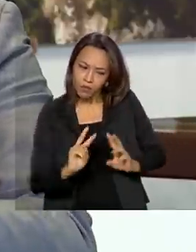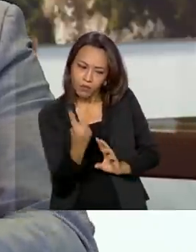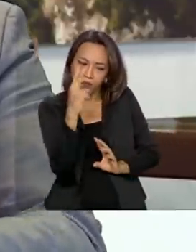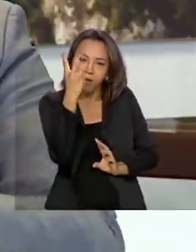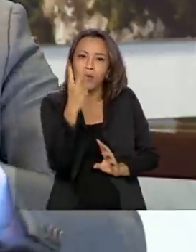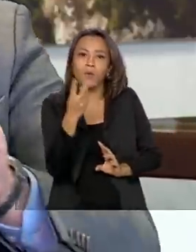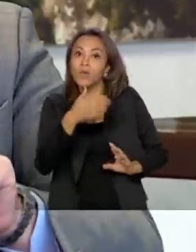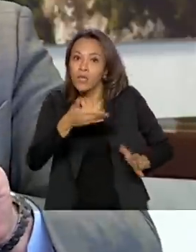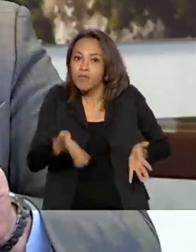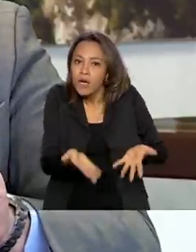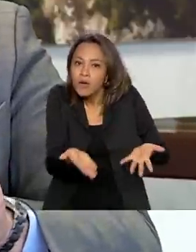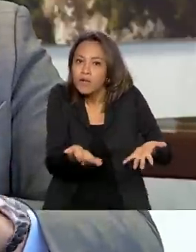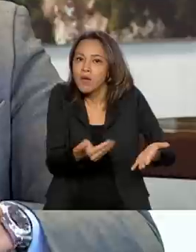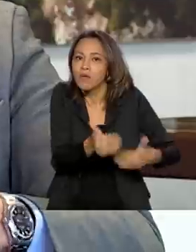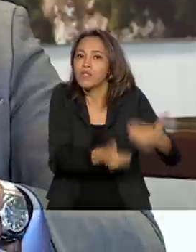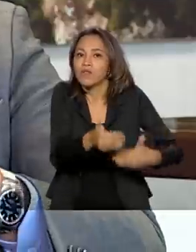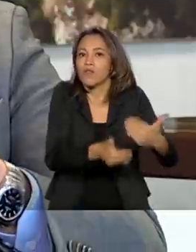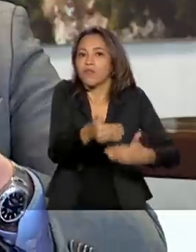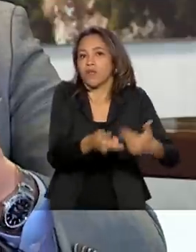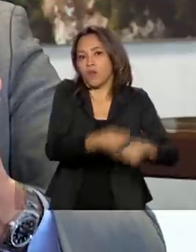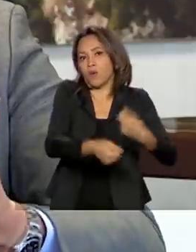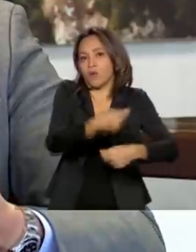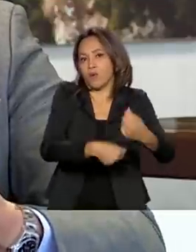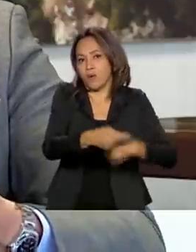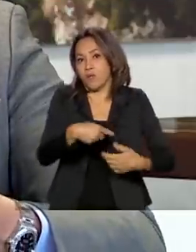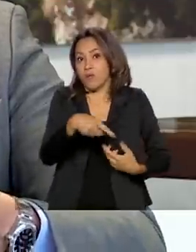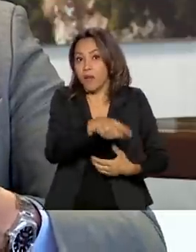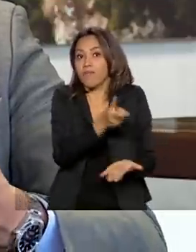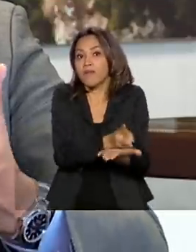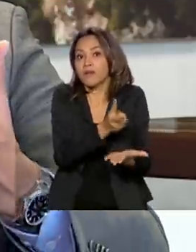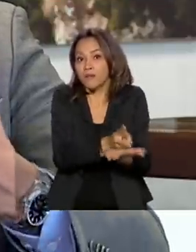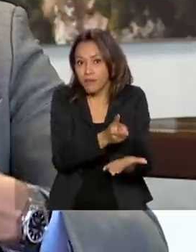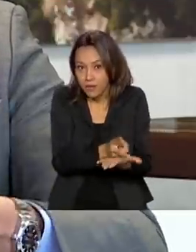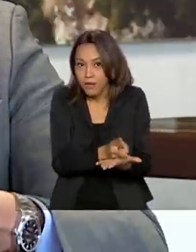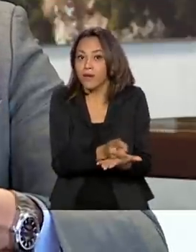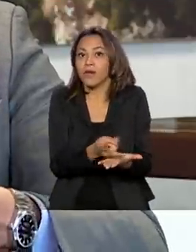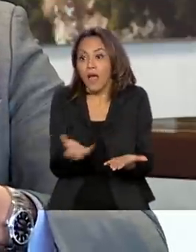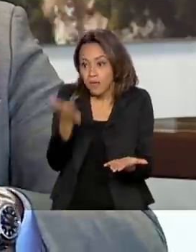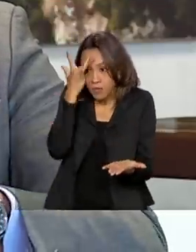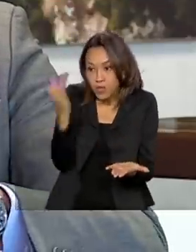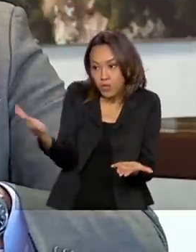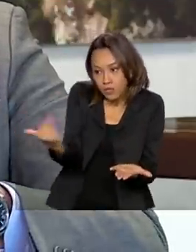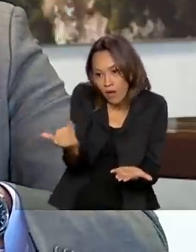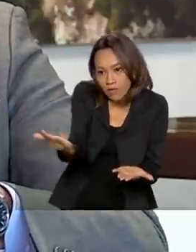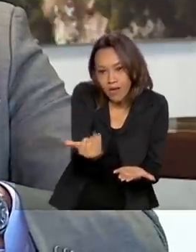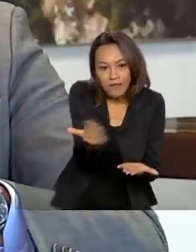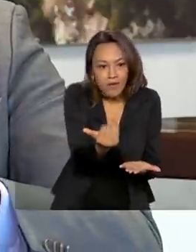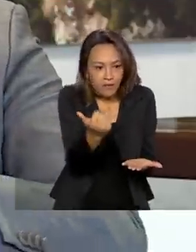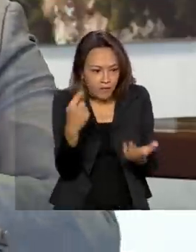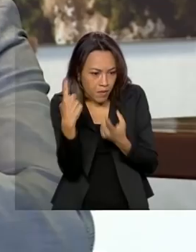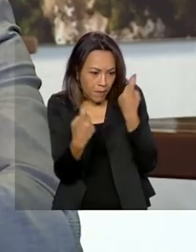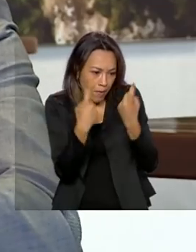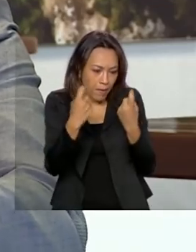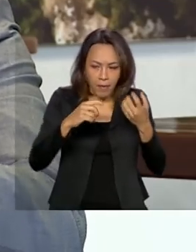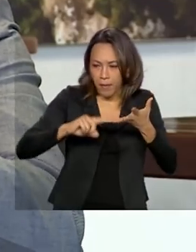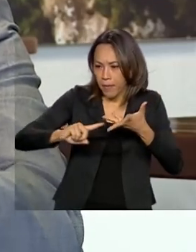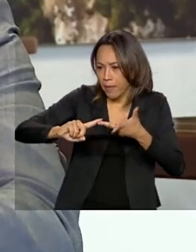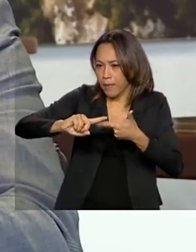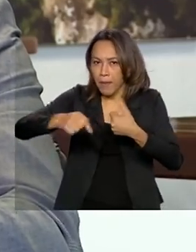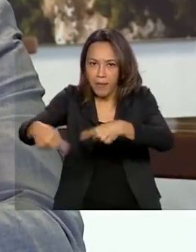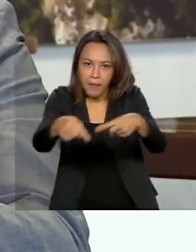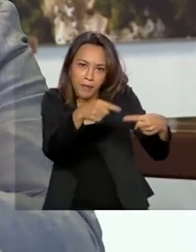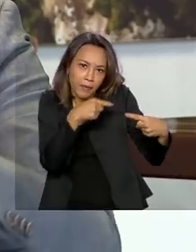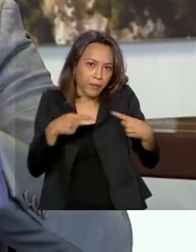desenvolvimento econômico sustentável enquanto maneira de preservar, trazer as pessoas para o centro da preocupação, colocar o cidadão,